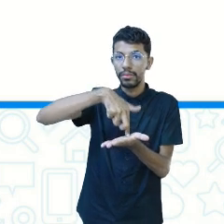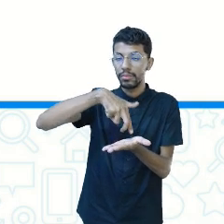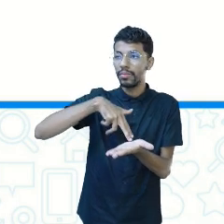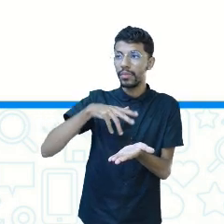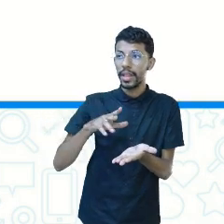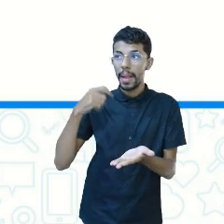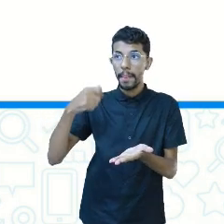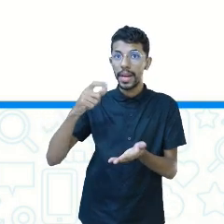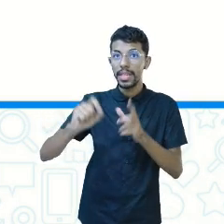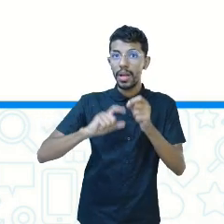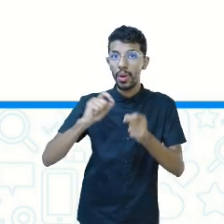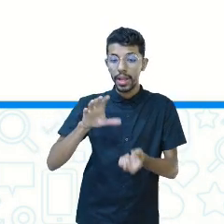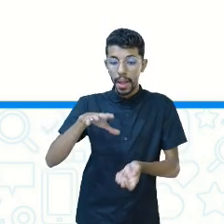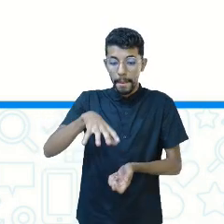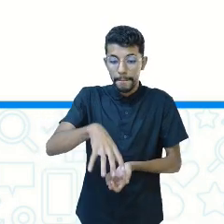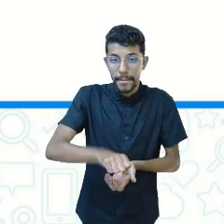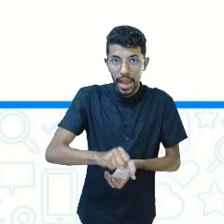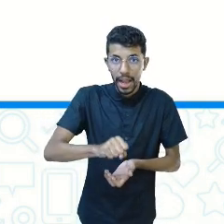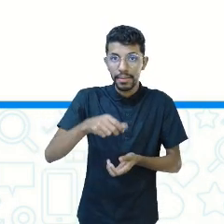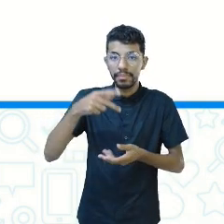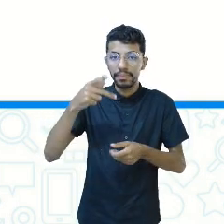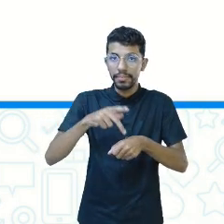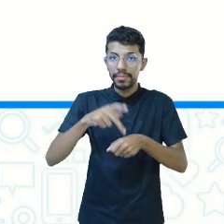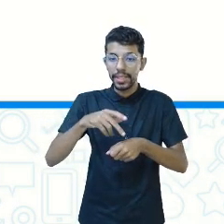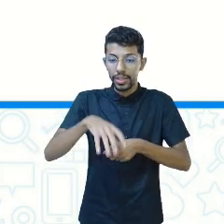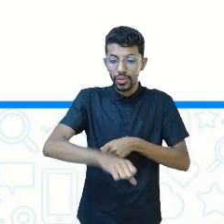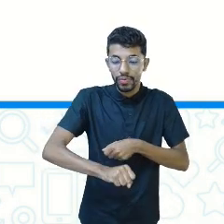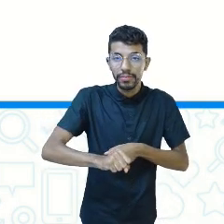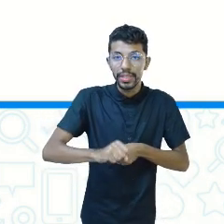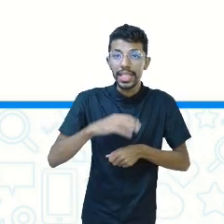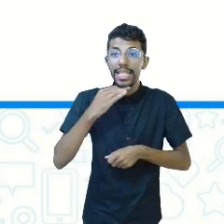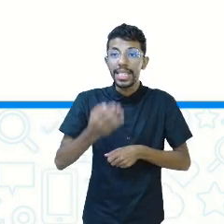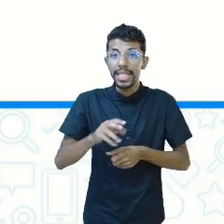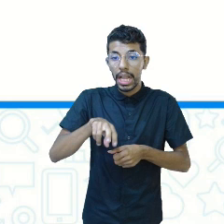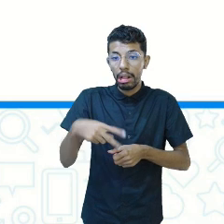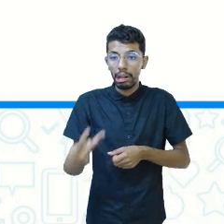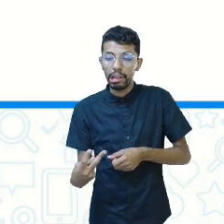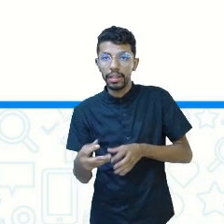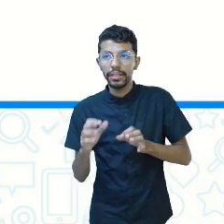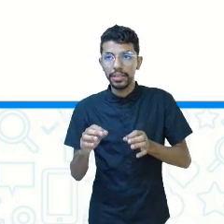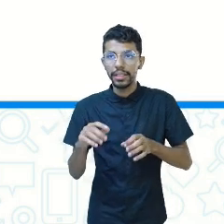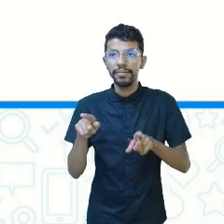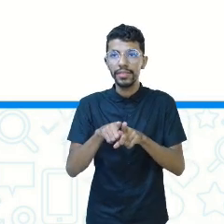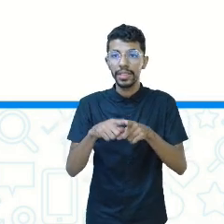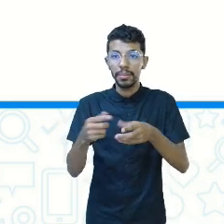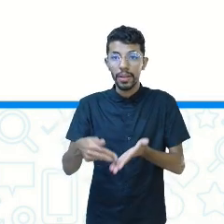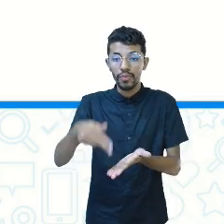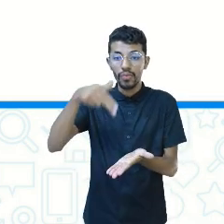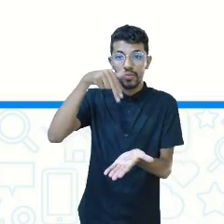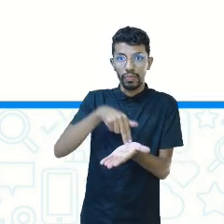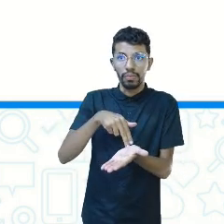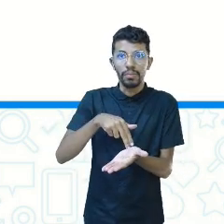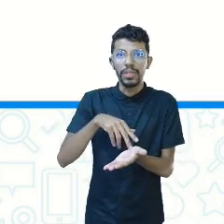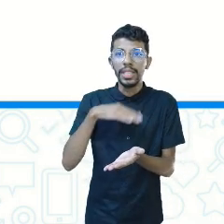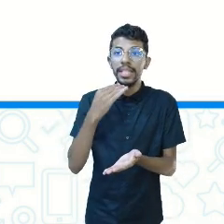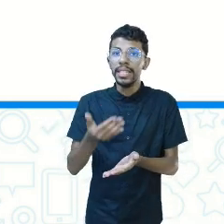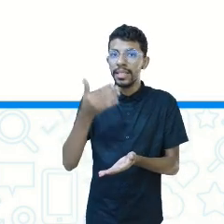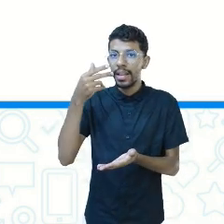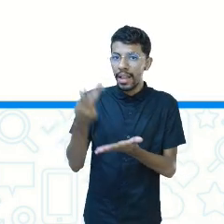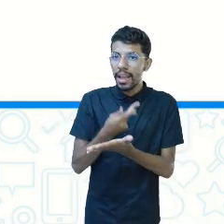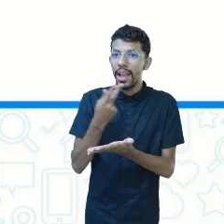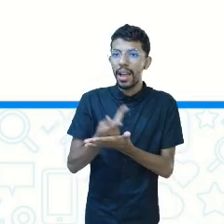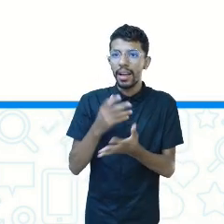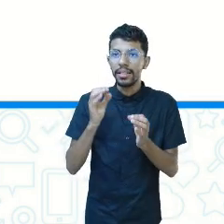chão sem perder o equilíbrio e pular de volta ao ponto de partida, não cometendo erros. Joga a pedrinha na casa 2